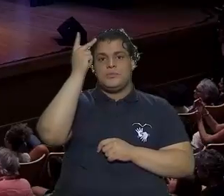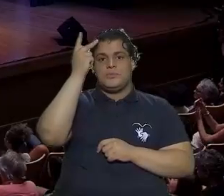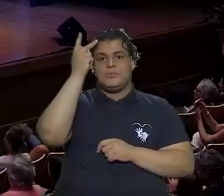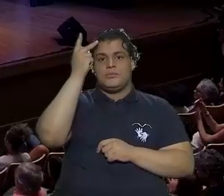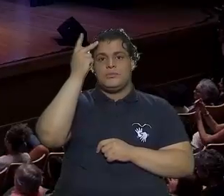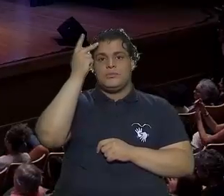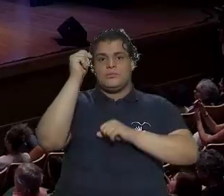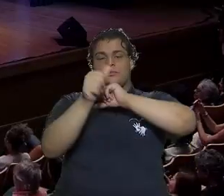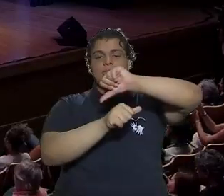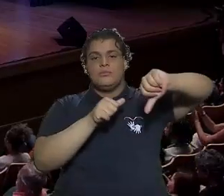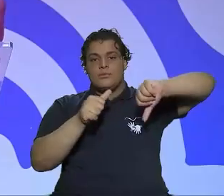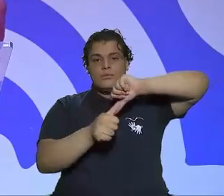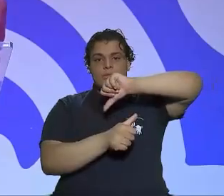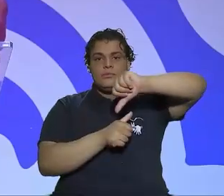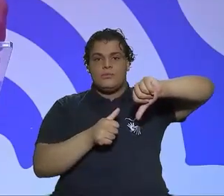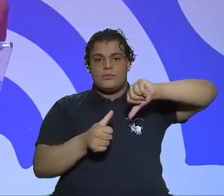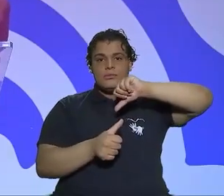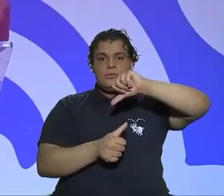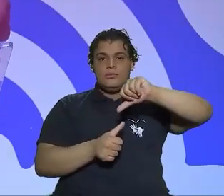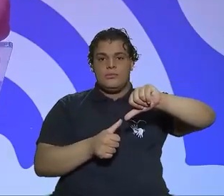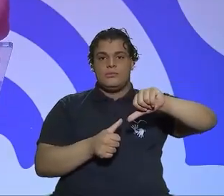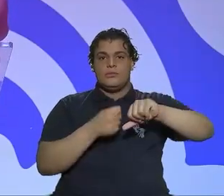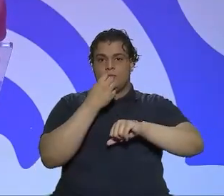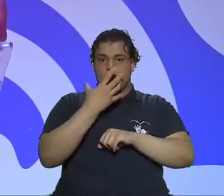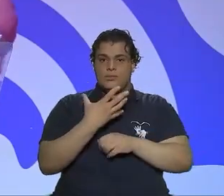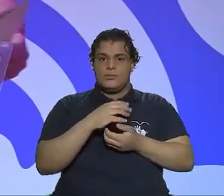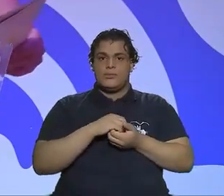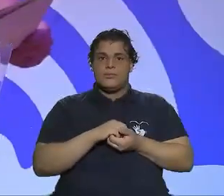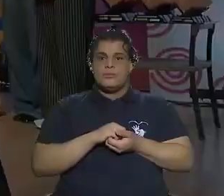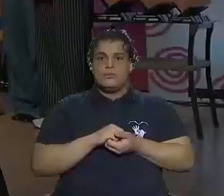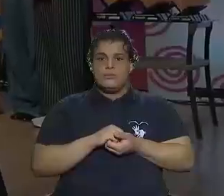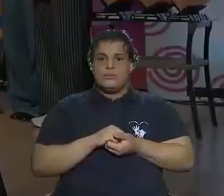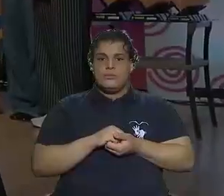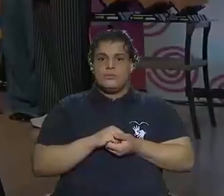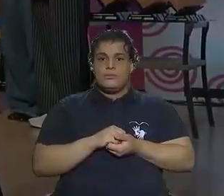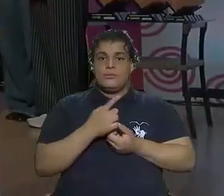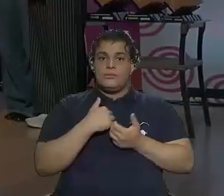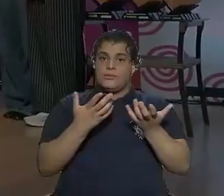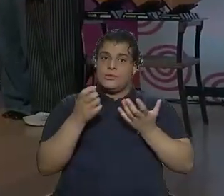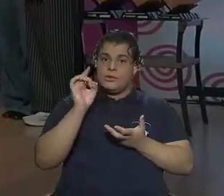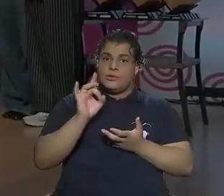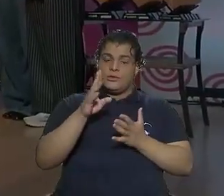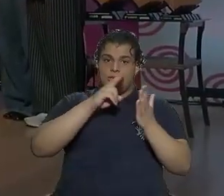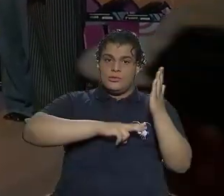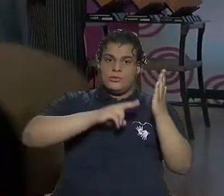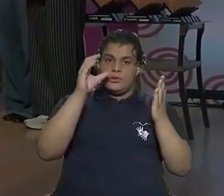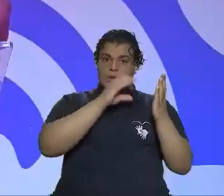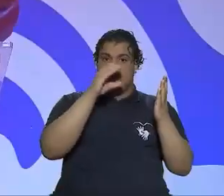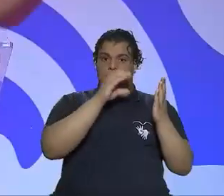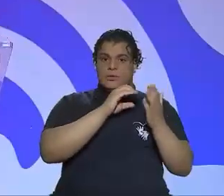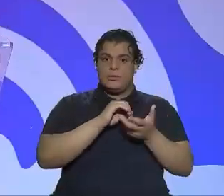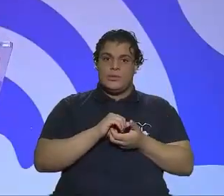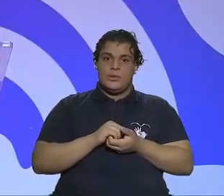numa virada sensacional. Eu quero só ler muito rapidamente para dar uma ideia para